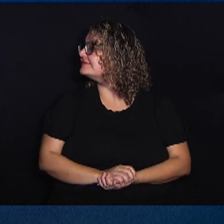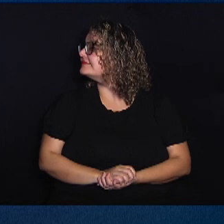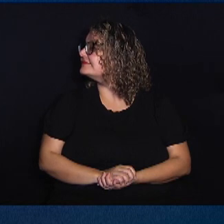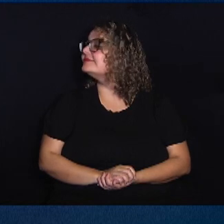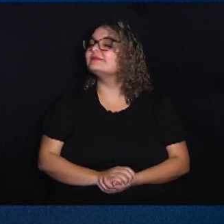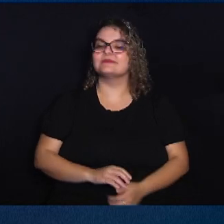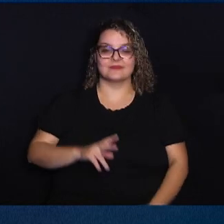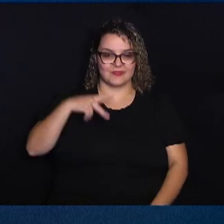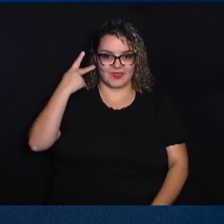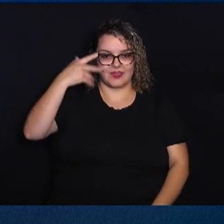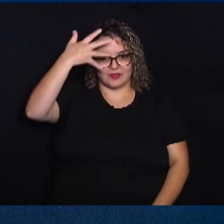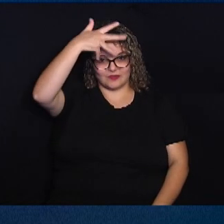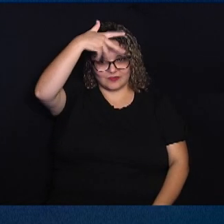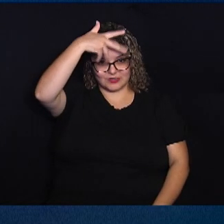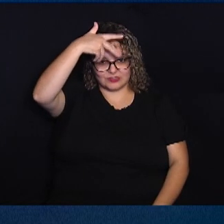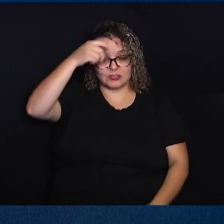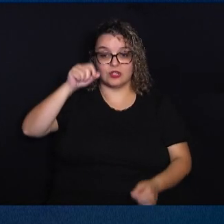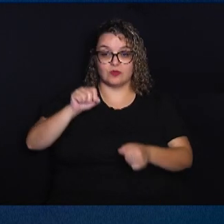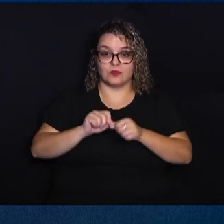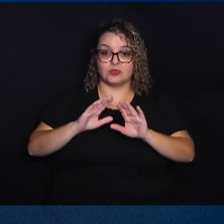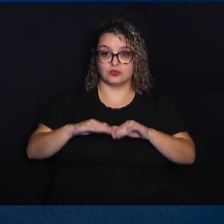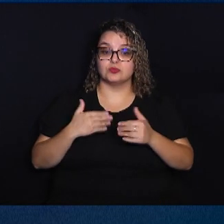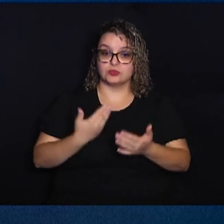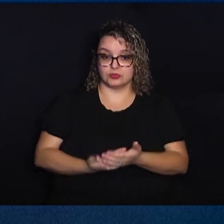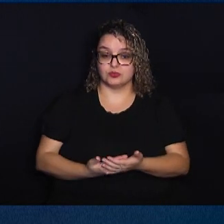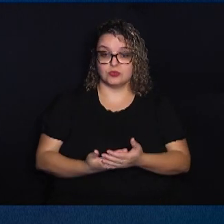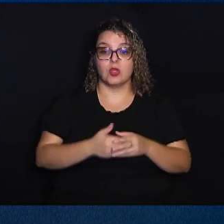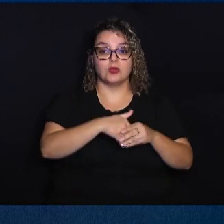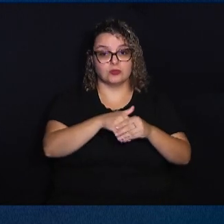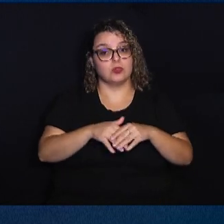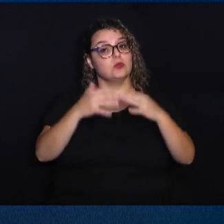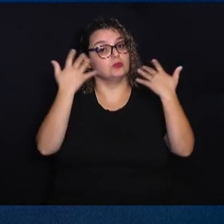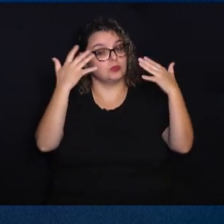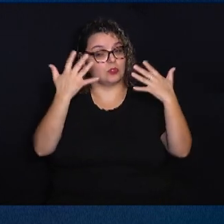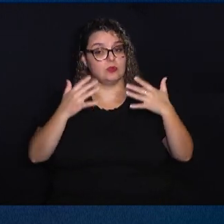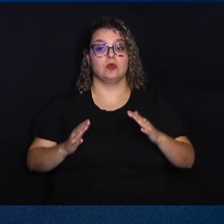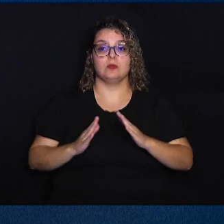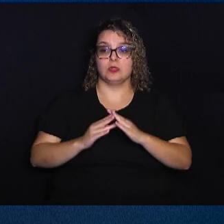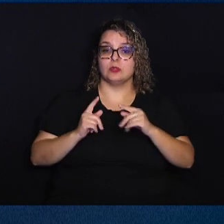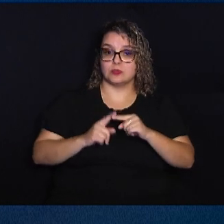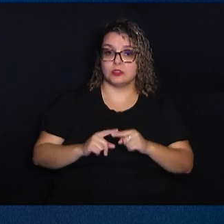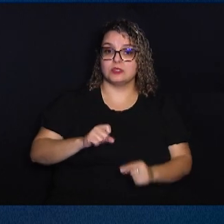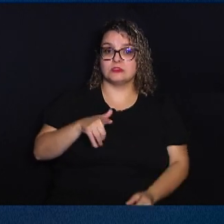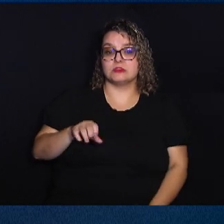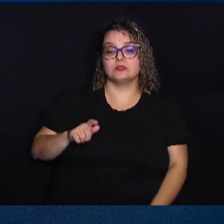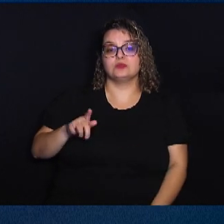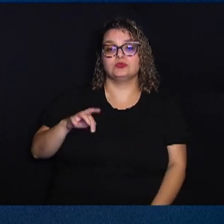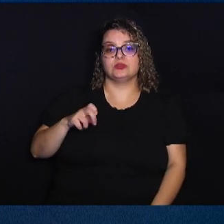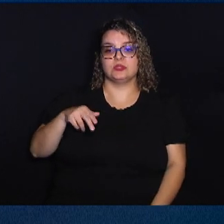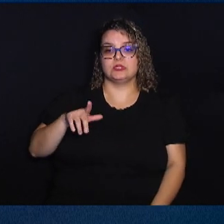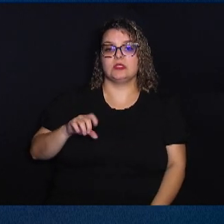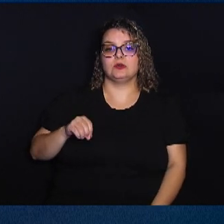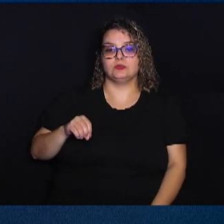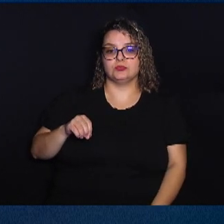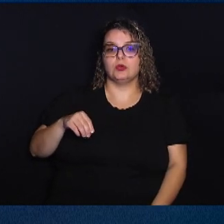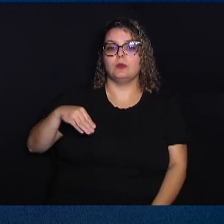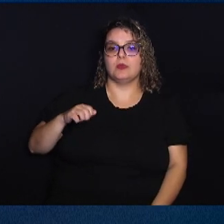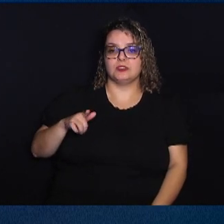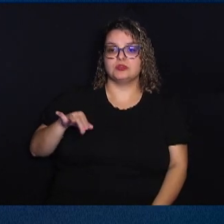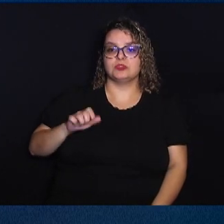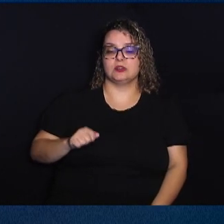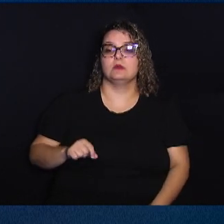Osseri, presidente da Comissão de Políticas de Prevenção às Drogas da Câmara de Campinas, falou da importância do PROERD. É um trabalho